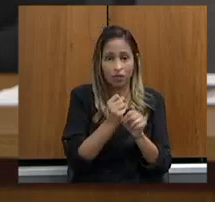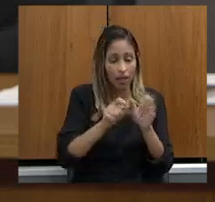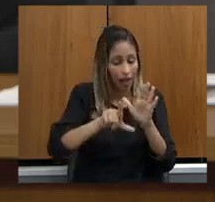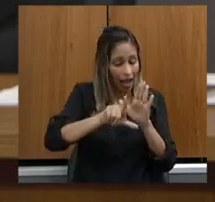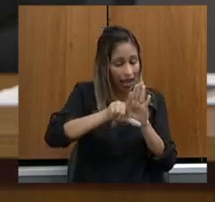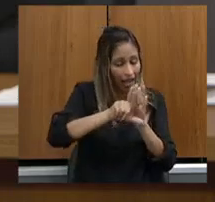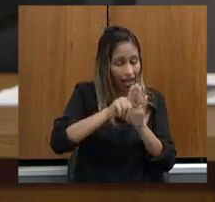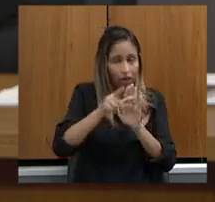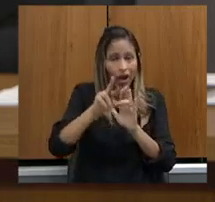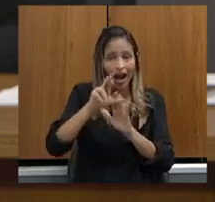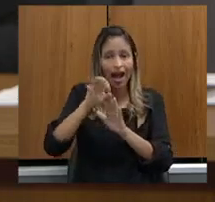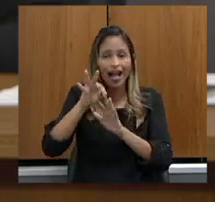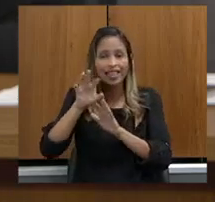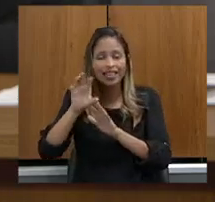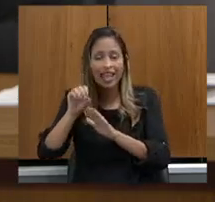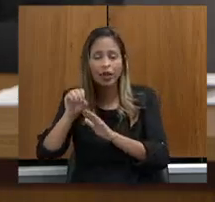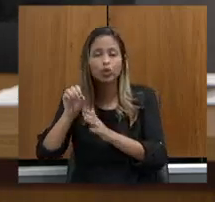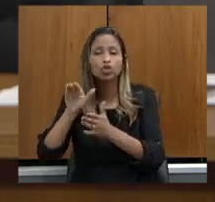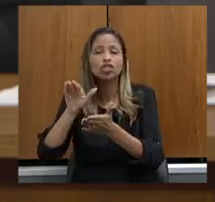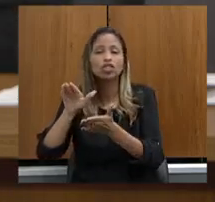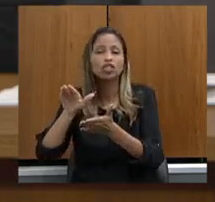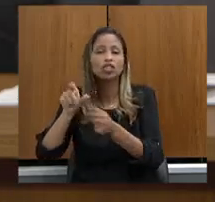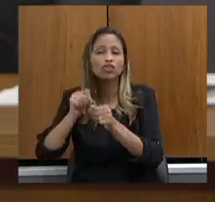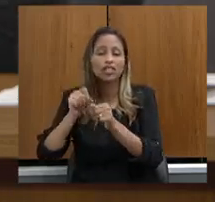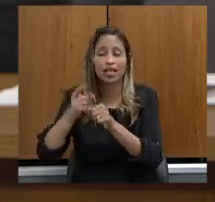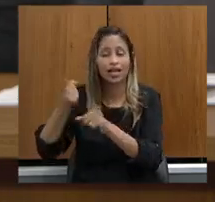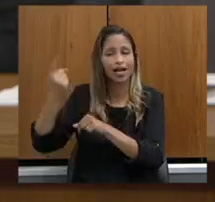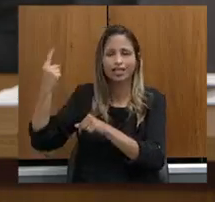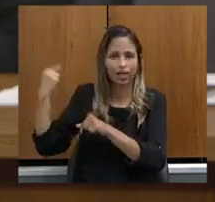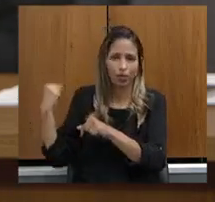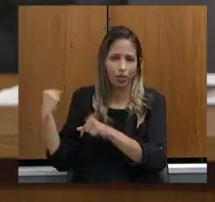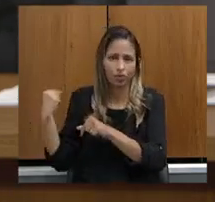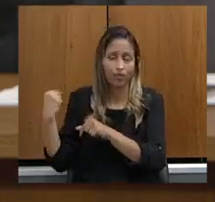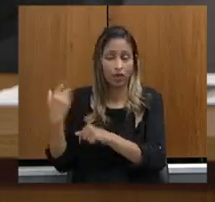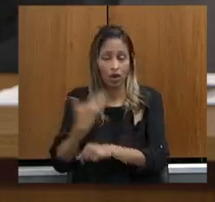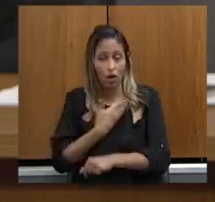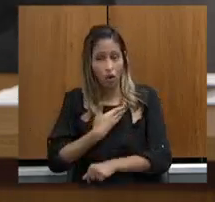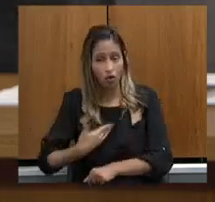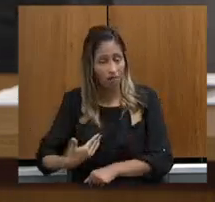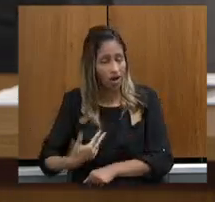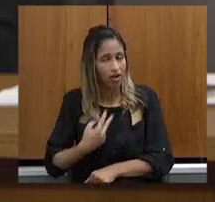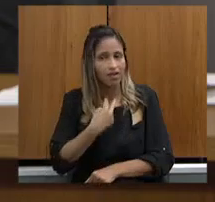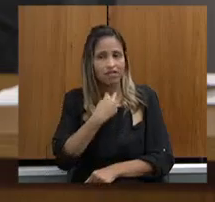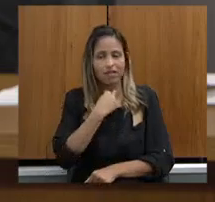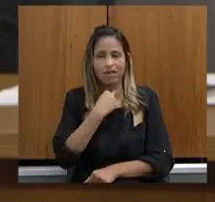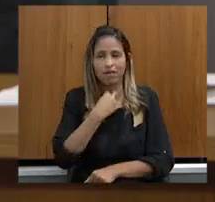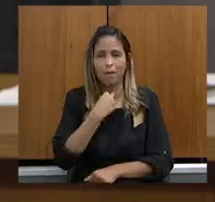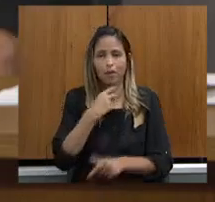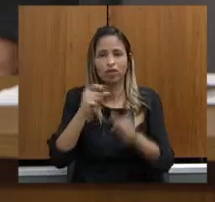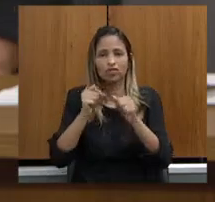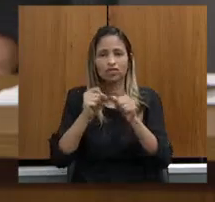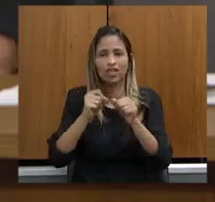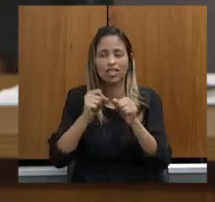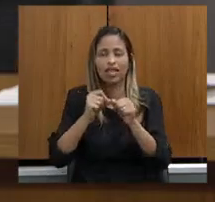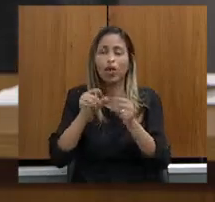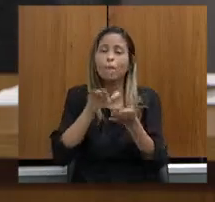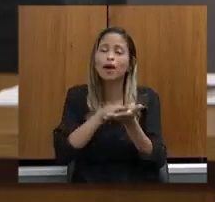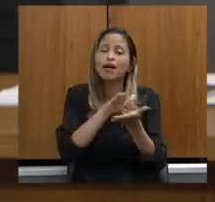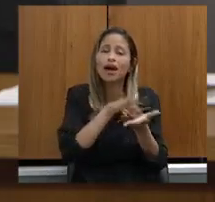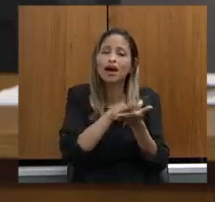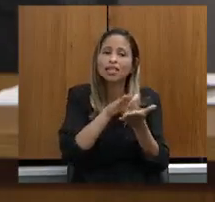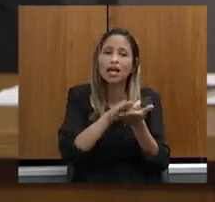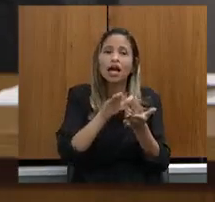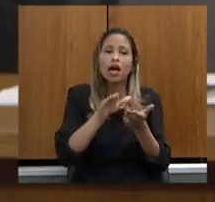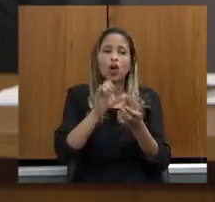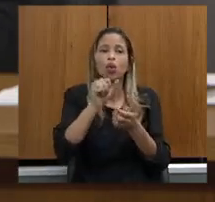lei no prever o rateio de despesas de saldo de exercícios anteriores o governo não pode fazer nenhuma despesa seja